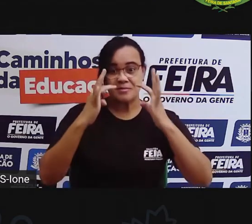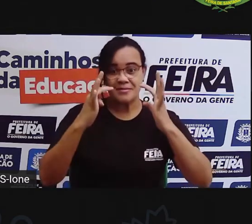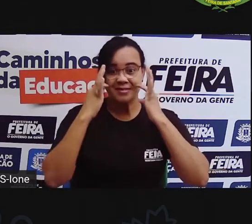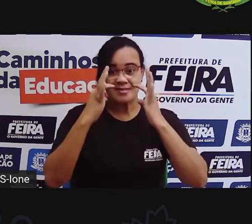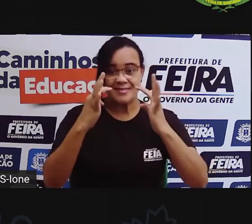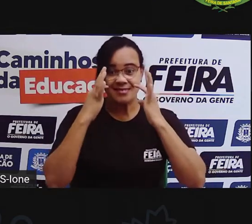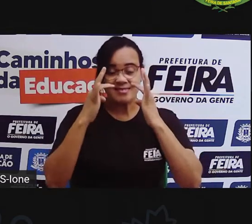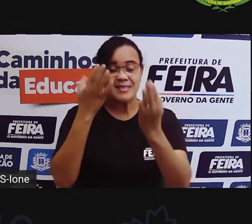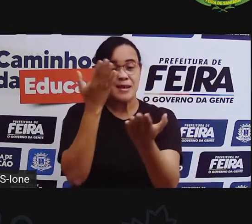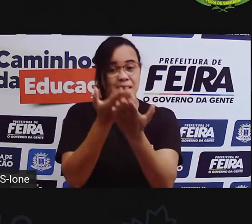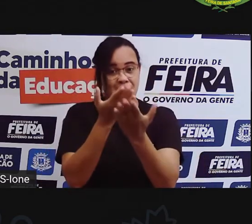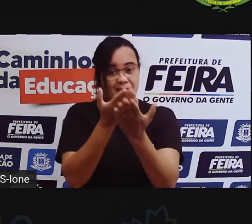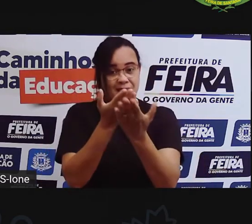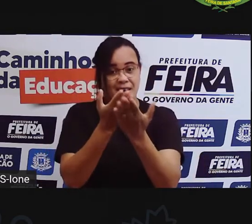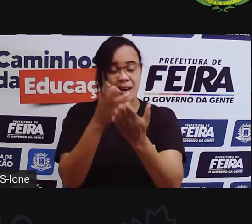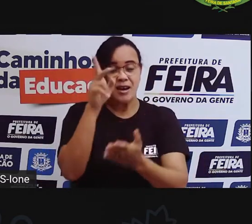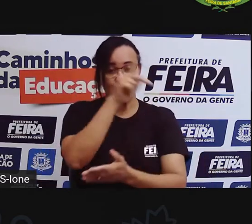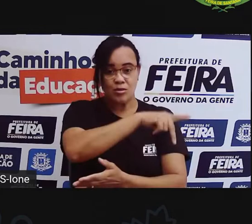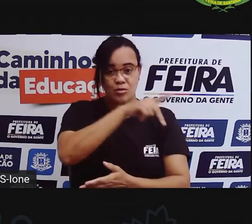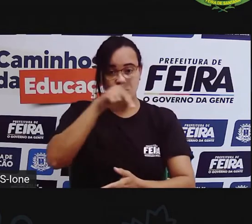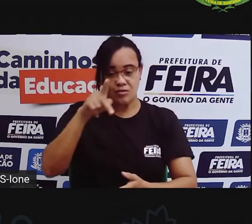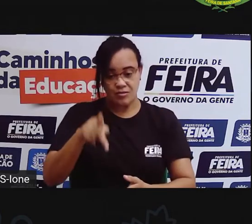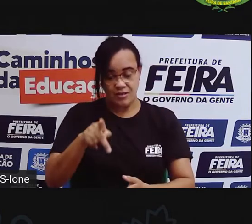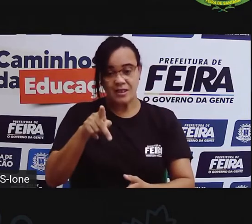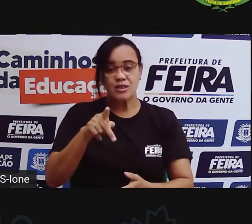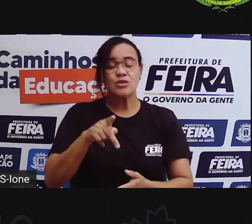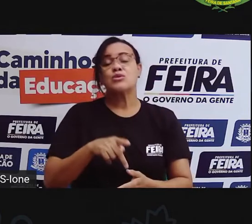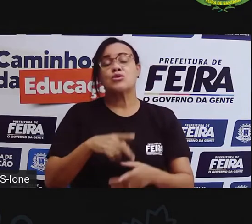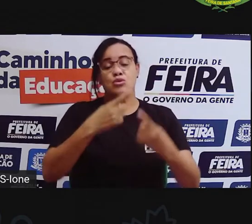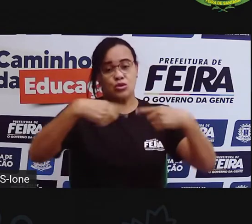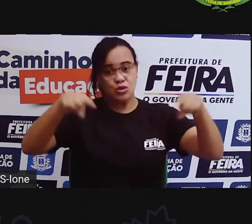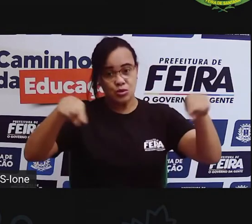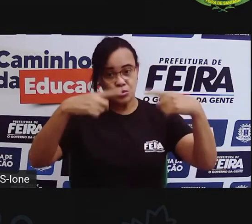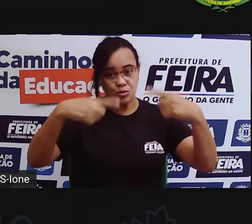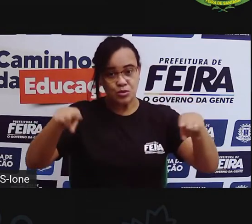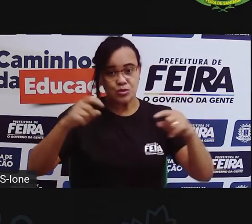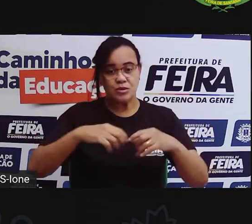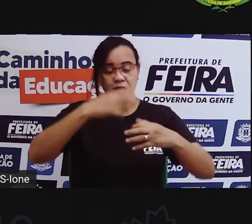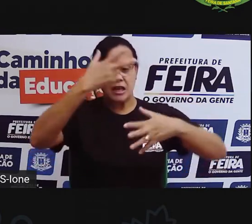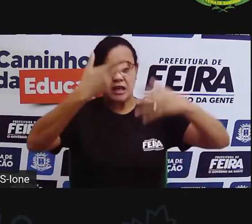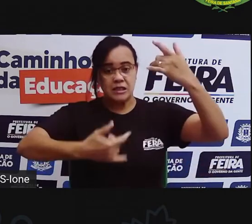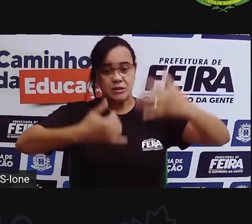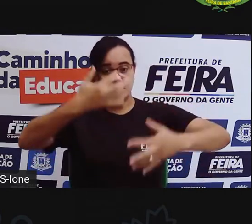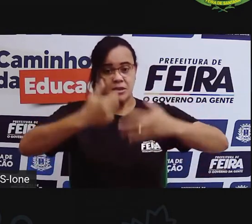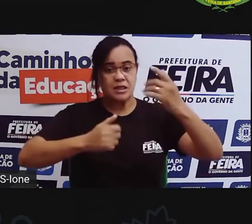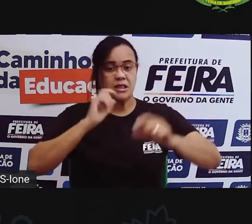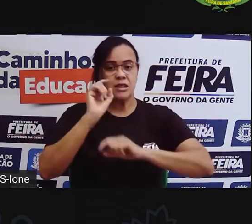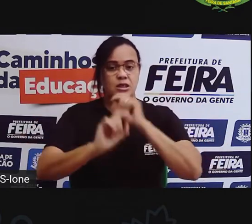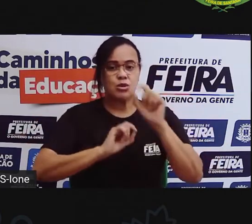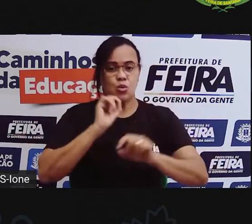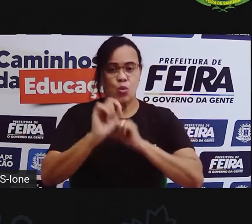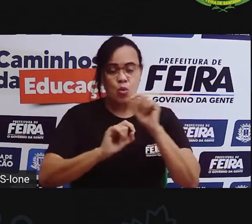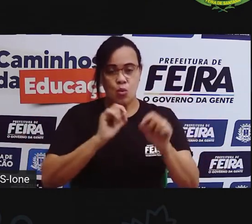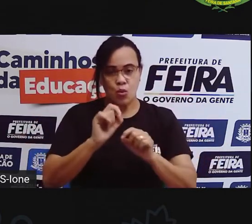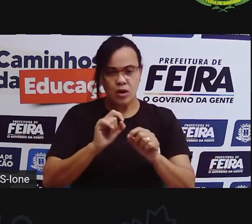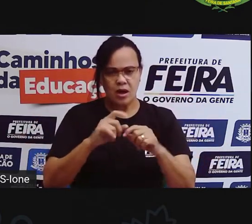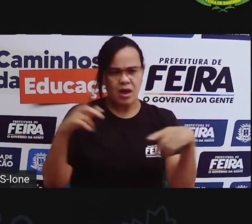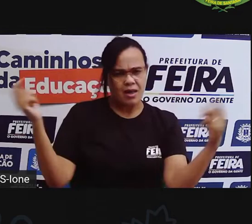a aula do professor Wellington, contando para a gente sobre... Dá para tocar usando o